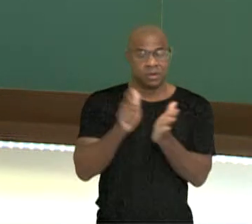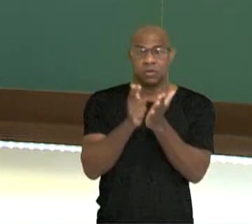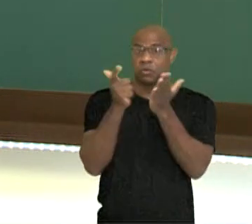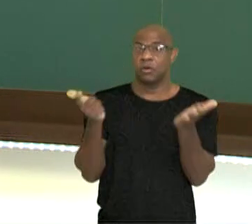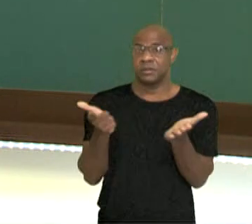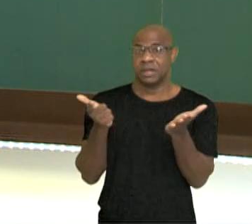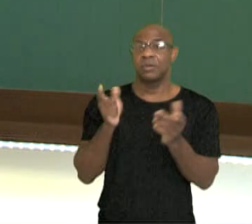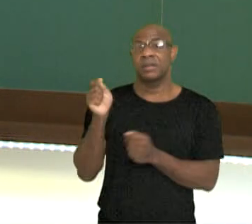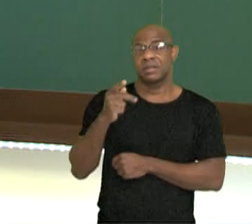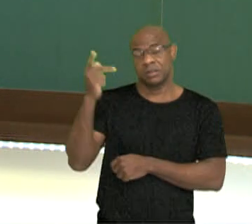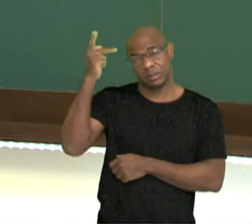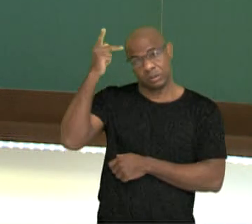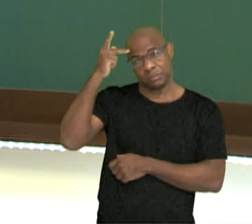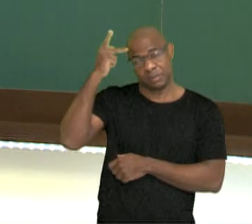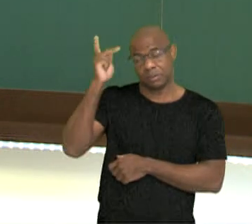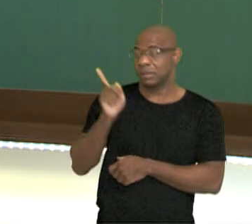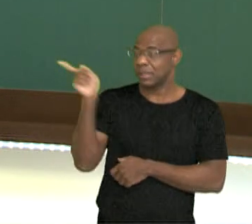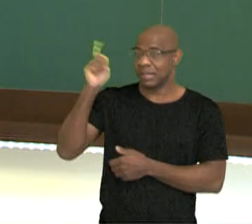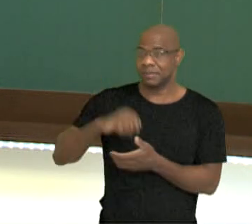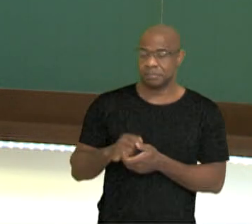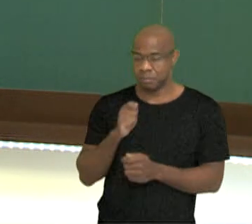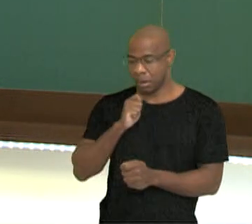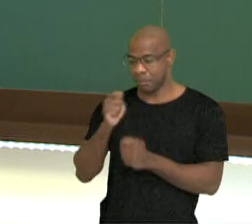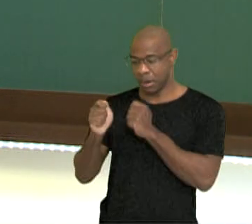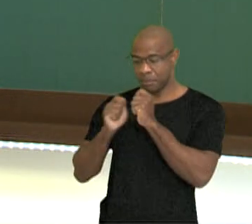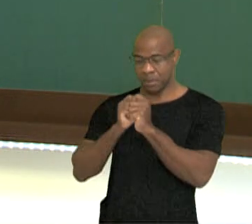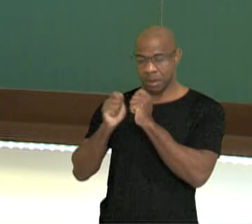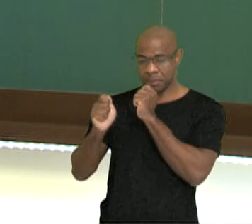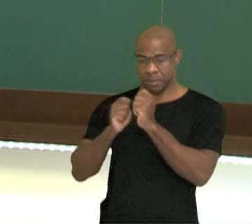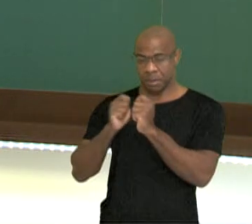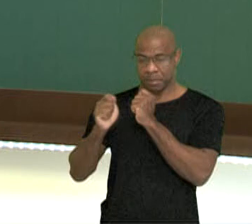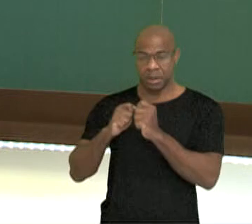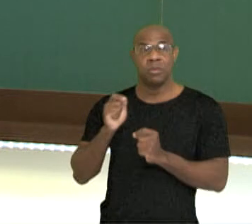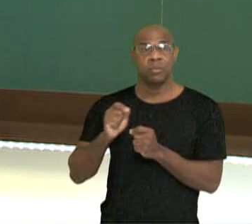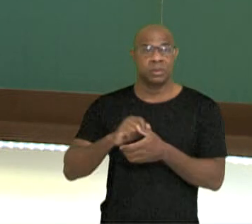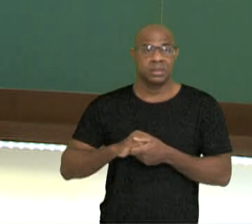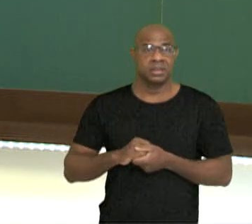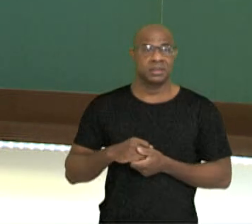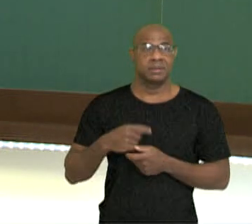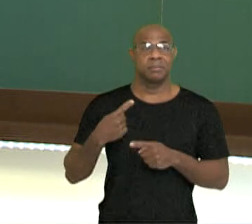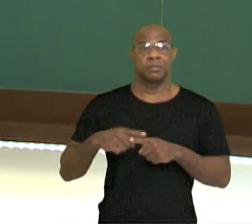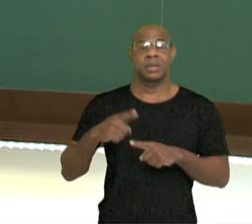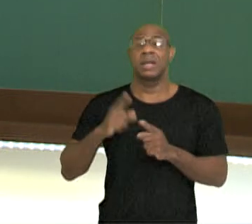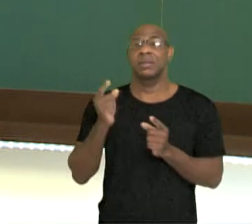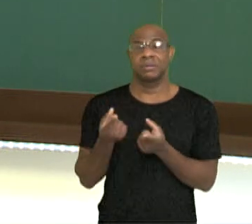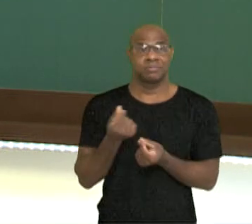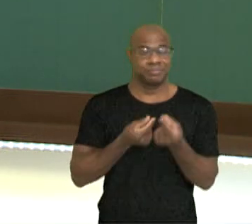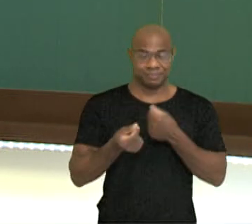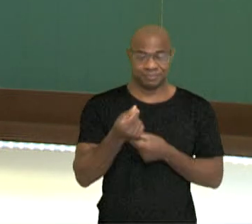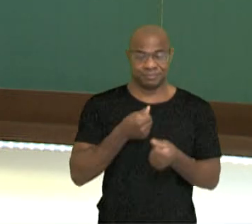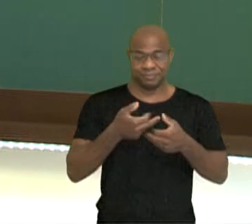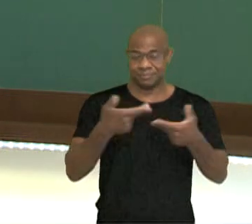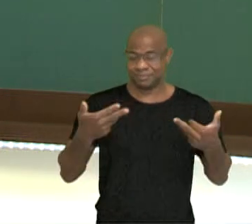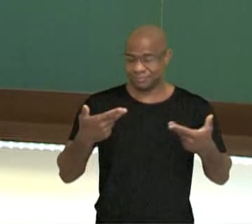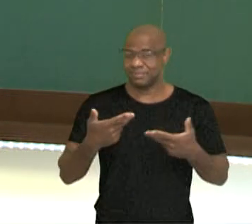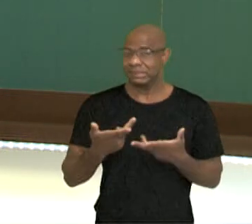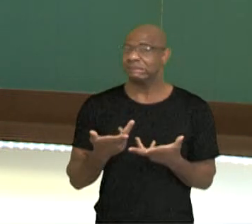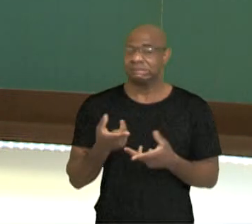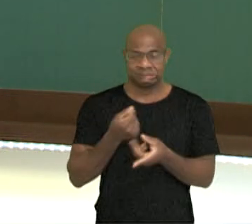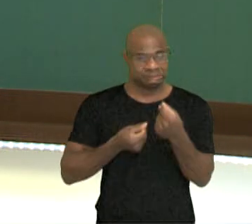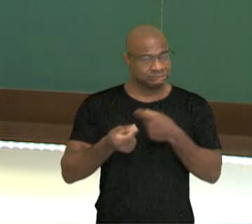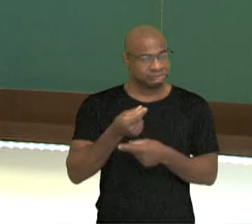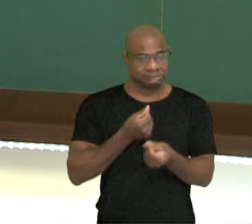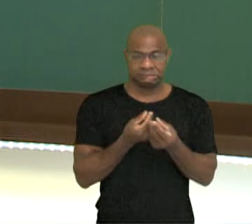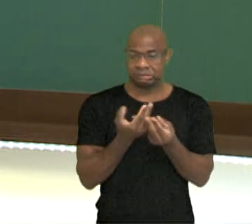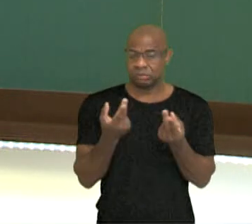Paulo sobre a cobertura jornalística durante o escândalo dos anões do orçamento, ou coisa parecida.